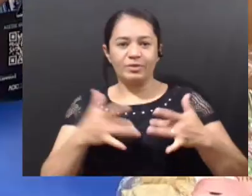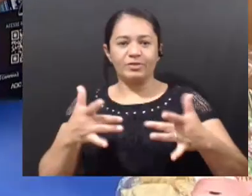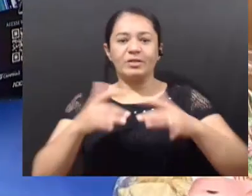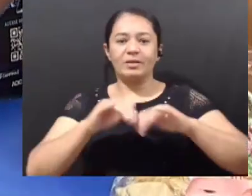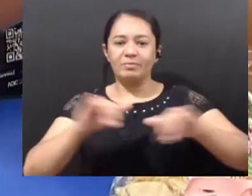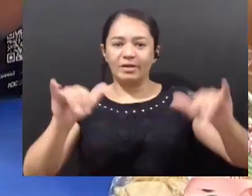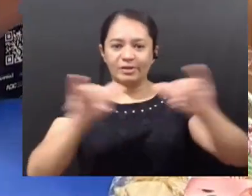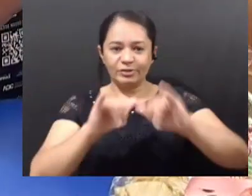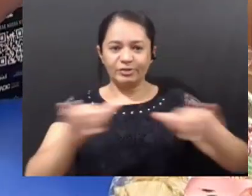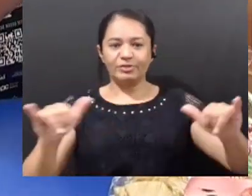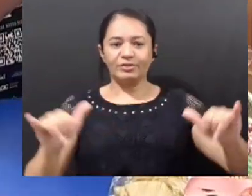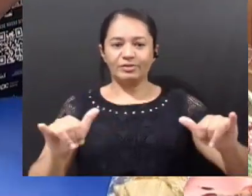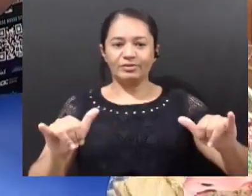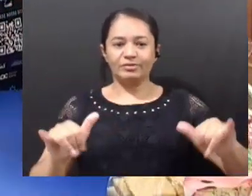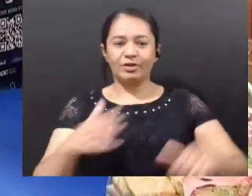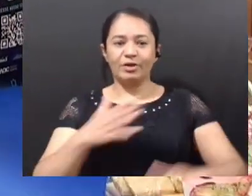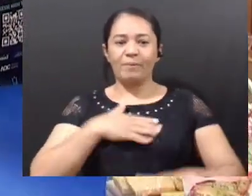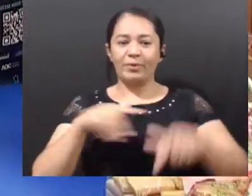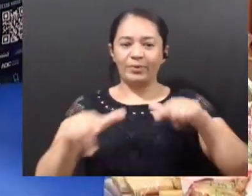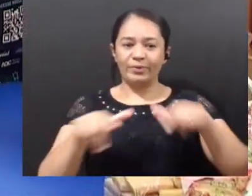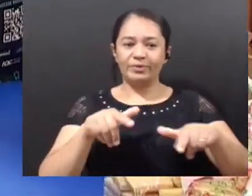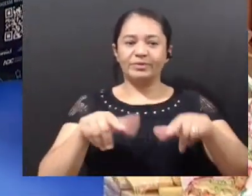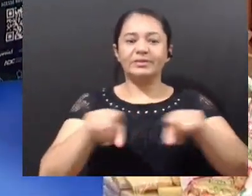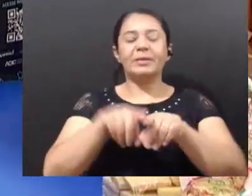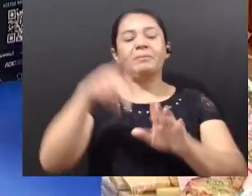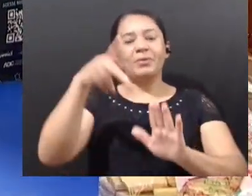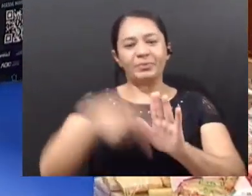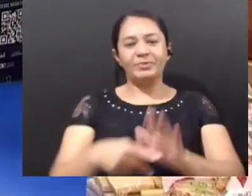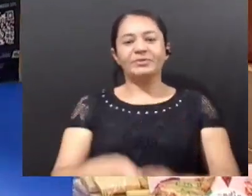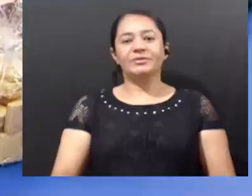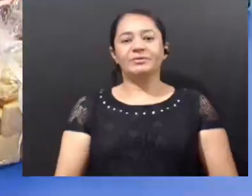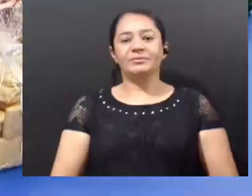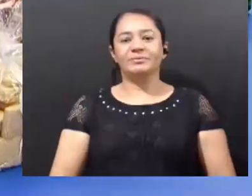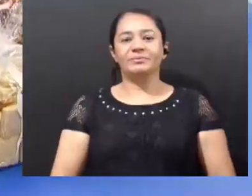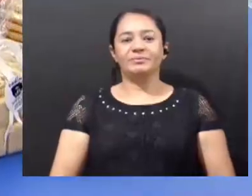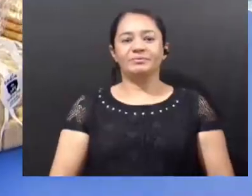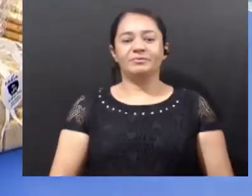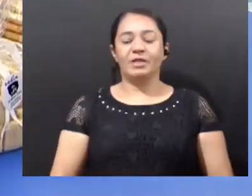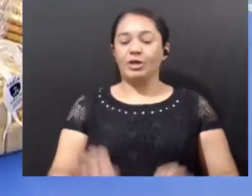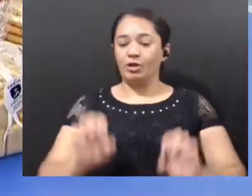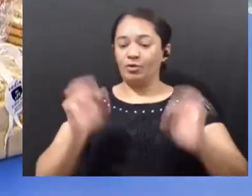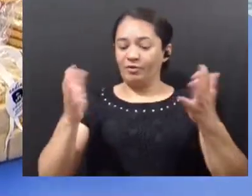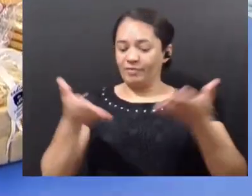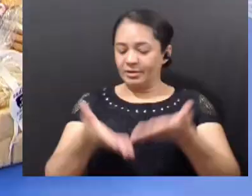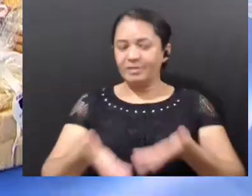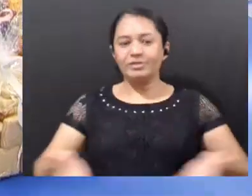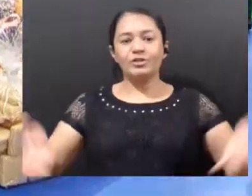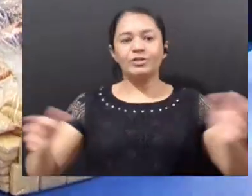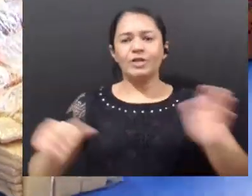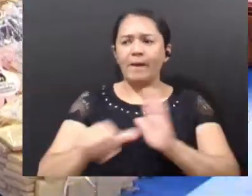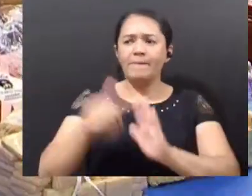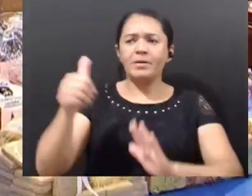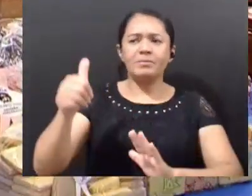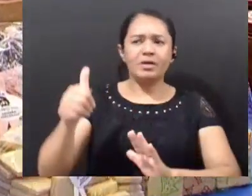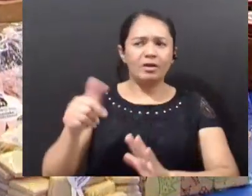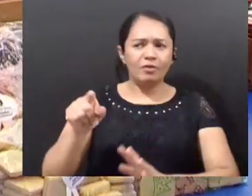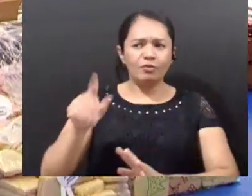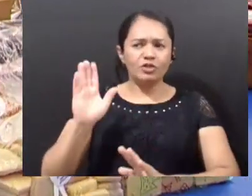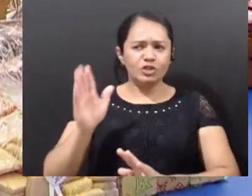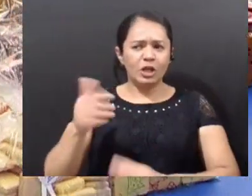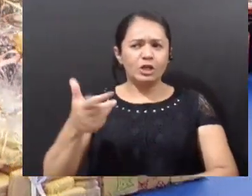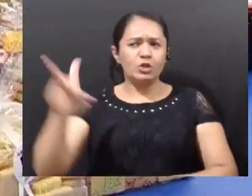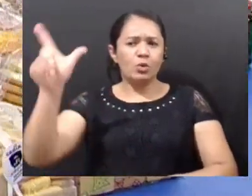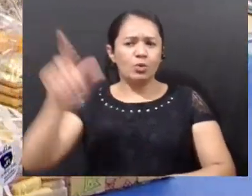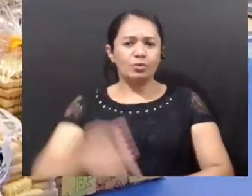meu trabalho e o projeto também, né? Em um evento como esse, é a primeira vez ou você já esteve em outros? Não,